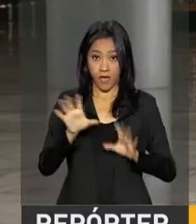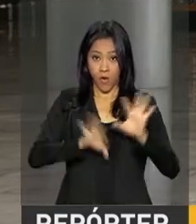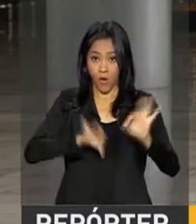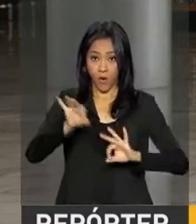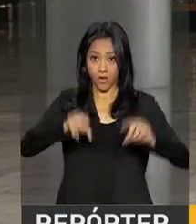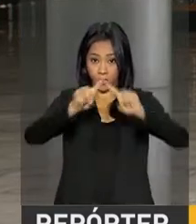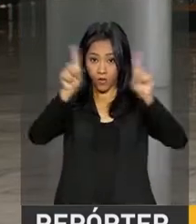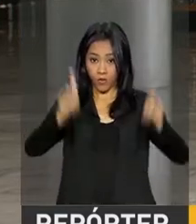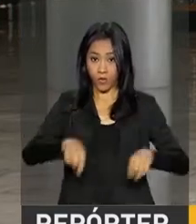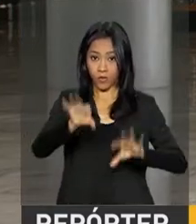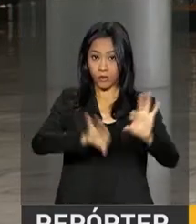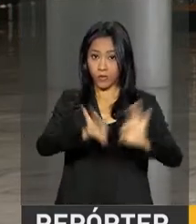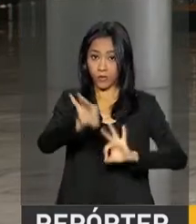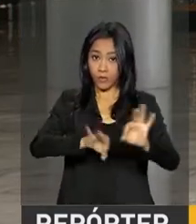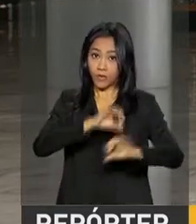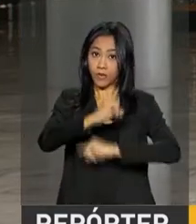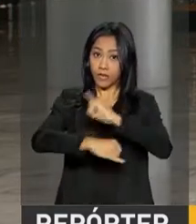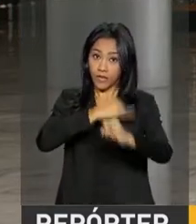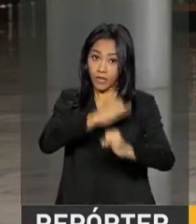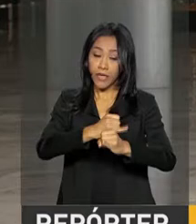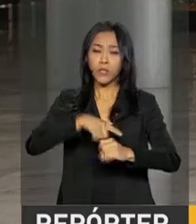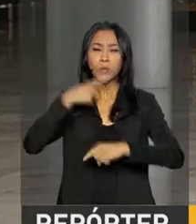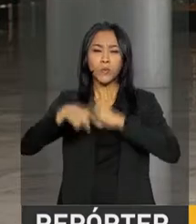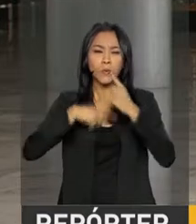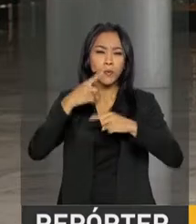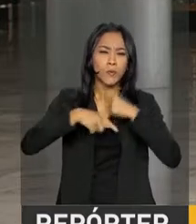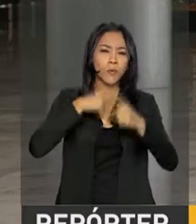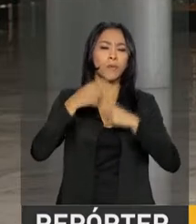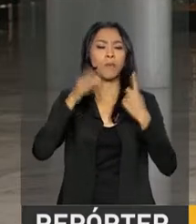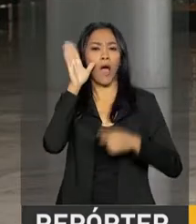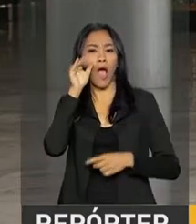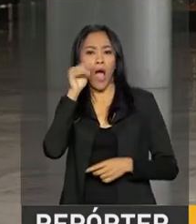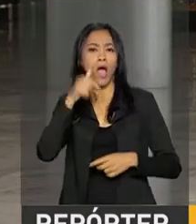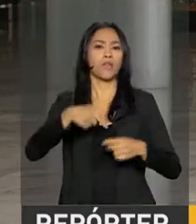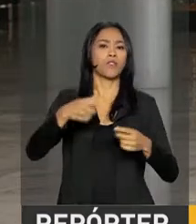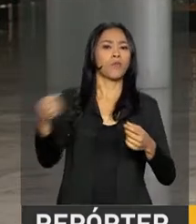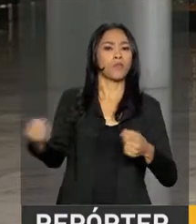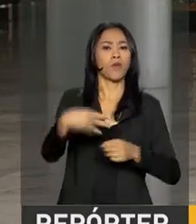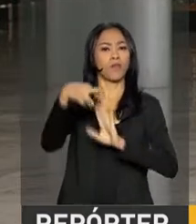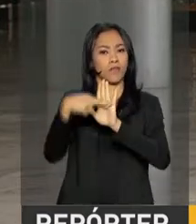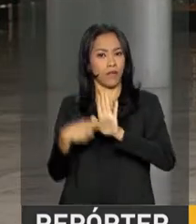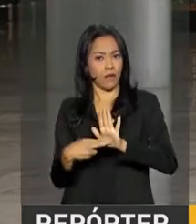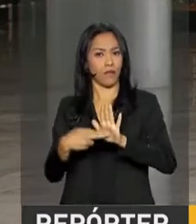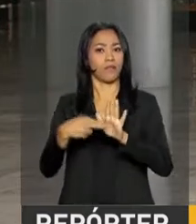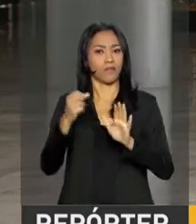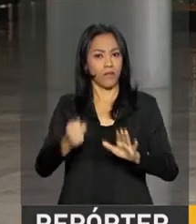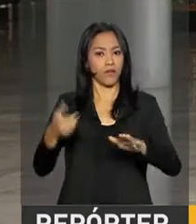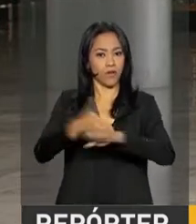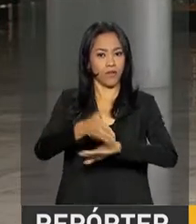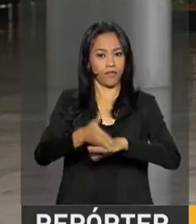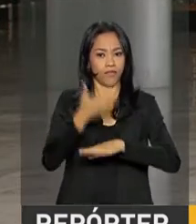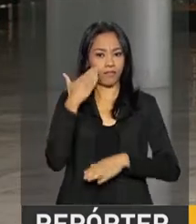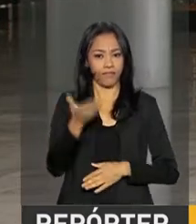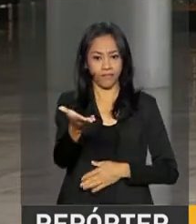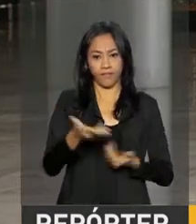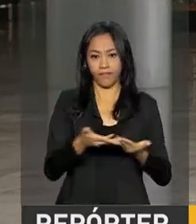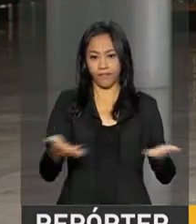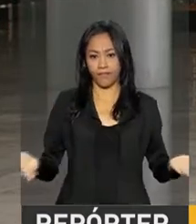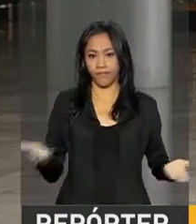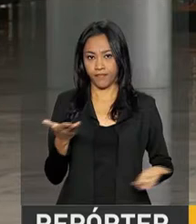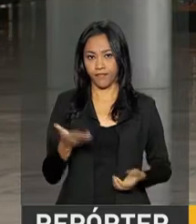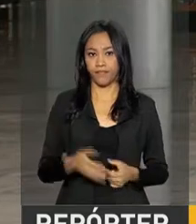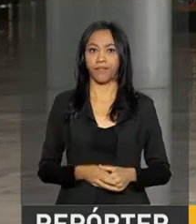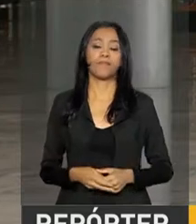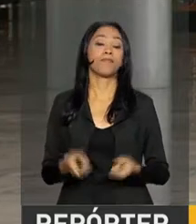tirar as dúvidas dos estudantes sobre as novas regras do financiamento estudantil o endereço você confere aí na sua tela